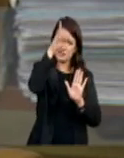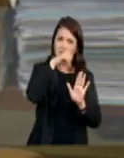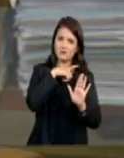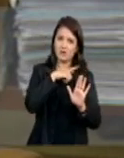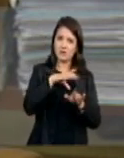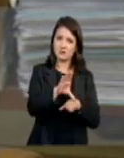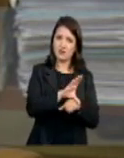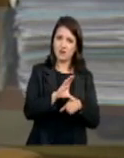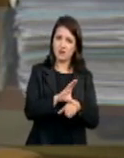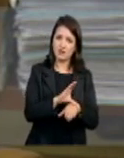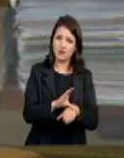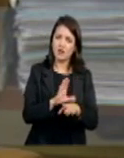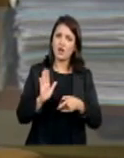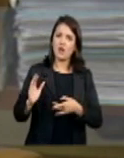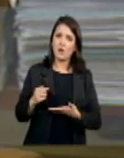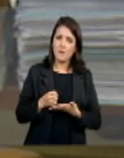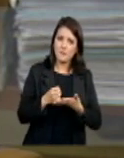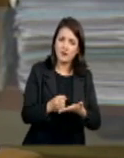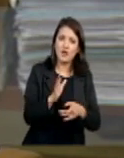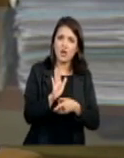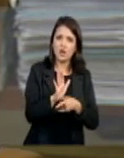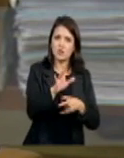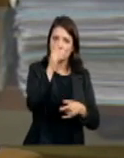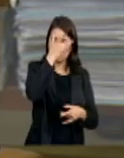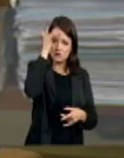favor da generalidade das pessoas